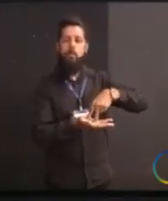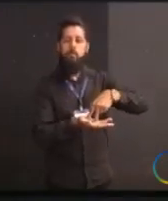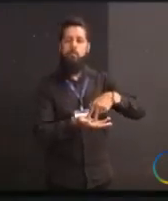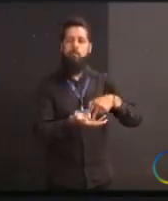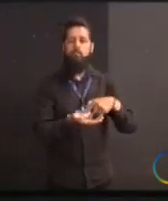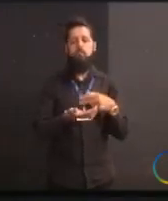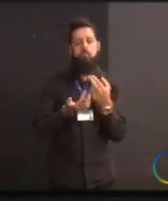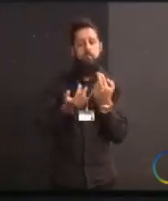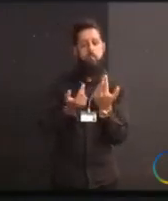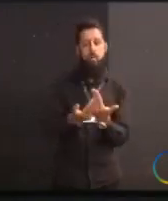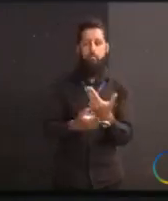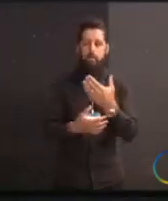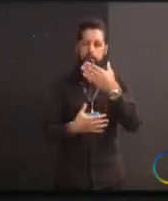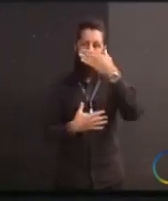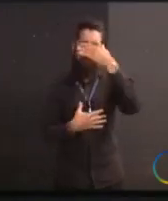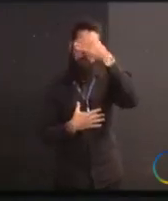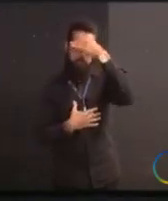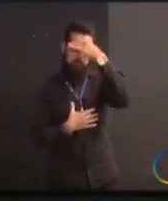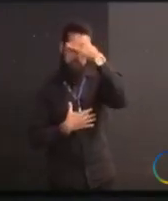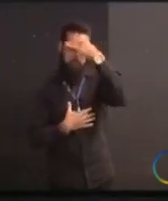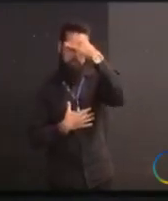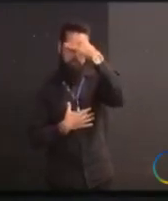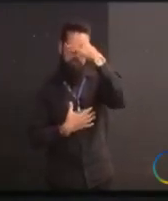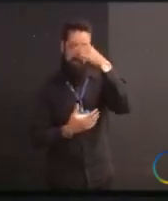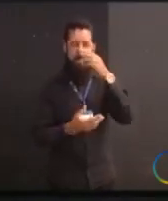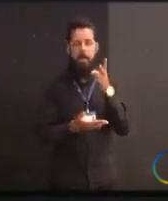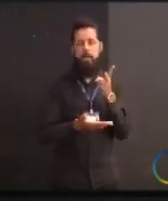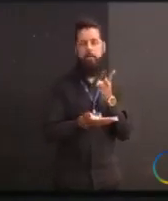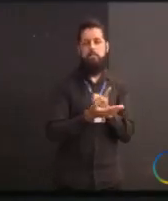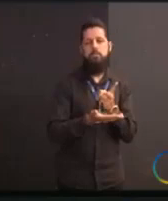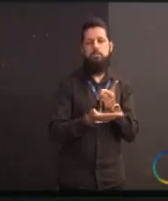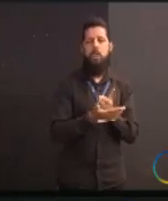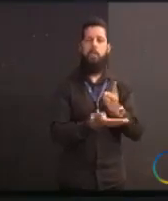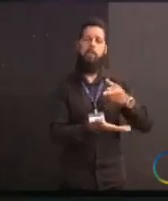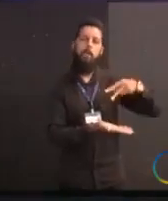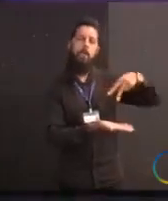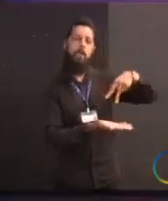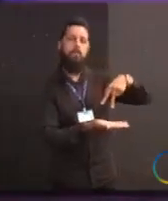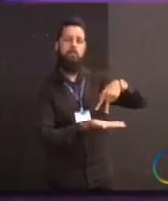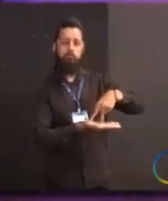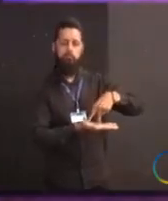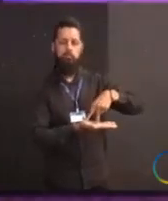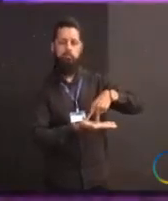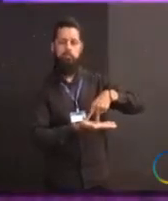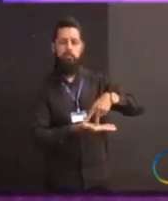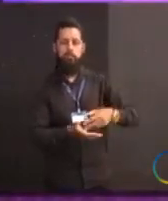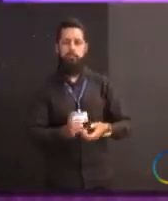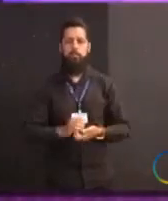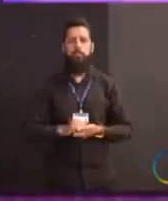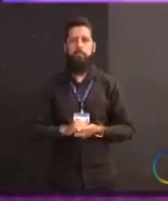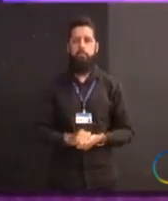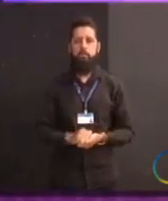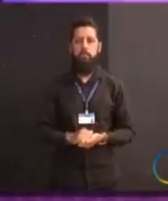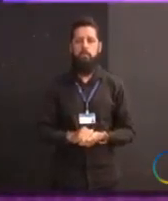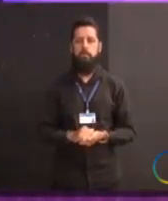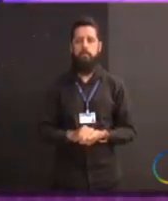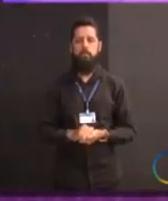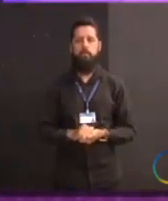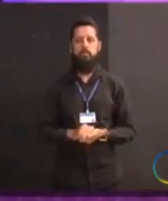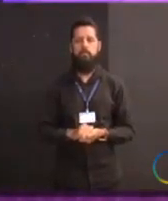Com os pés no chão. Olha o contexto que renasceu o missionário Chico